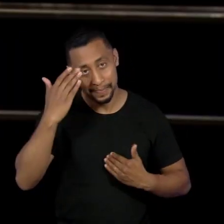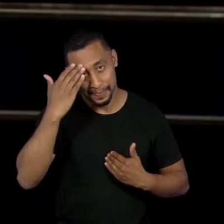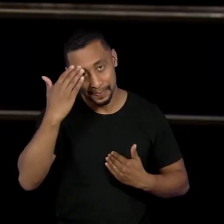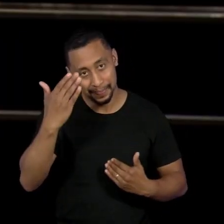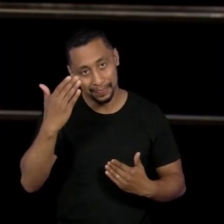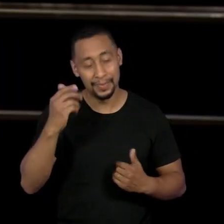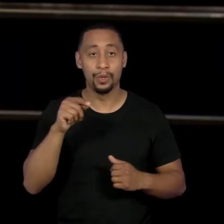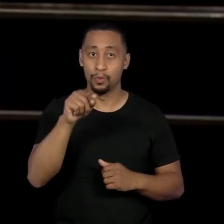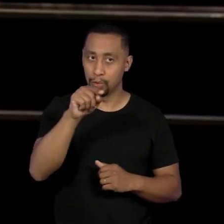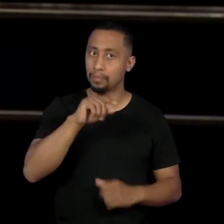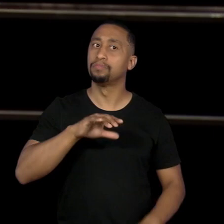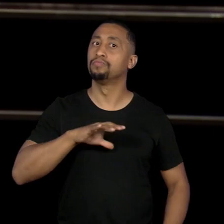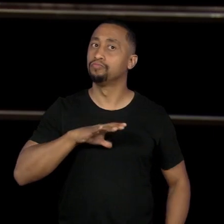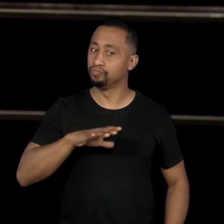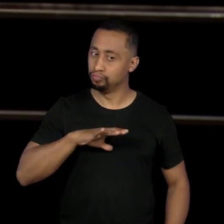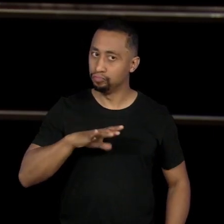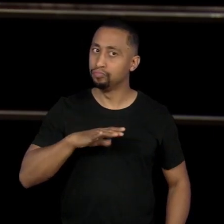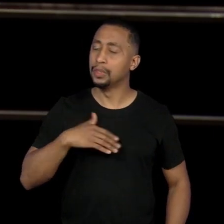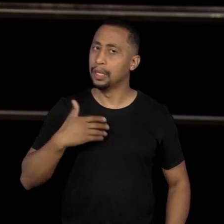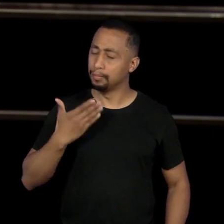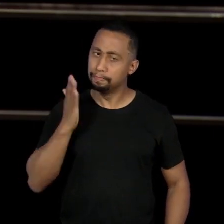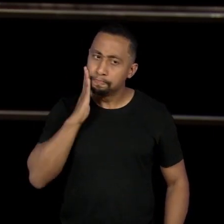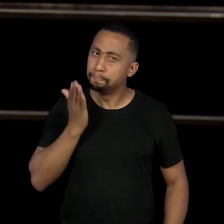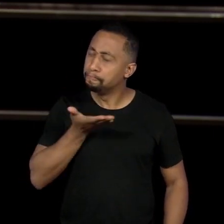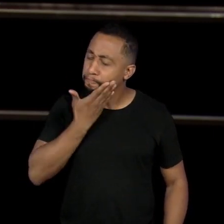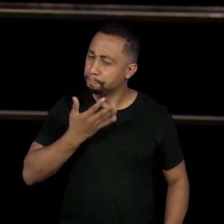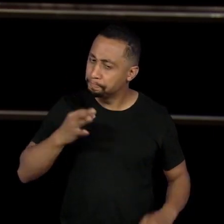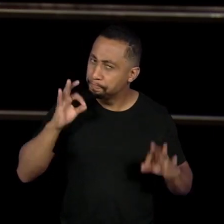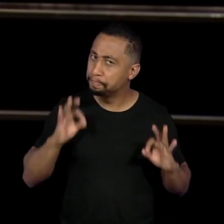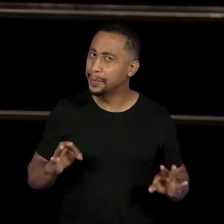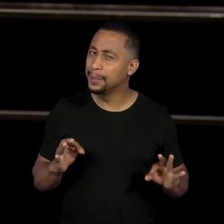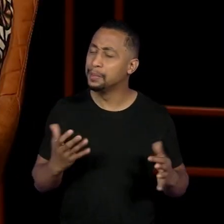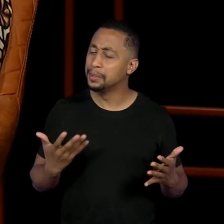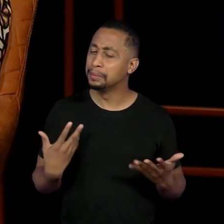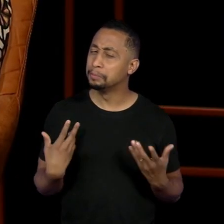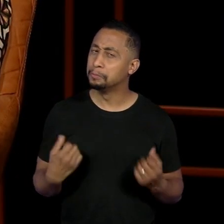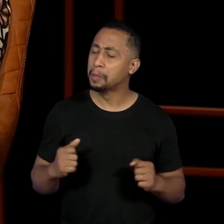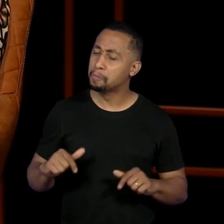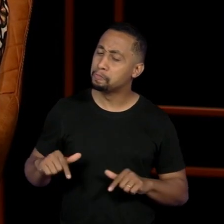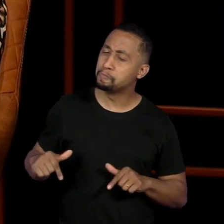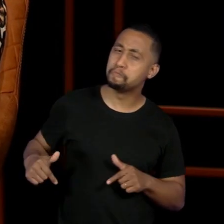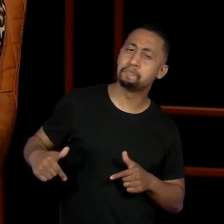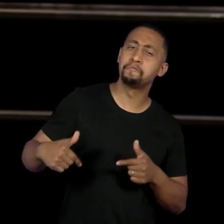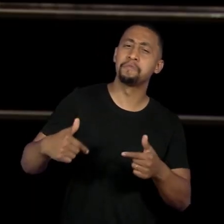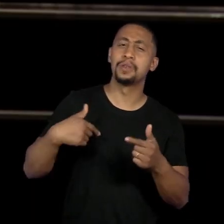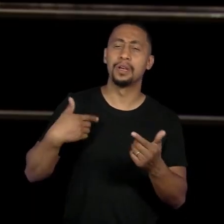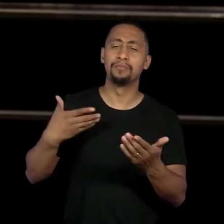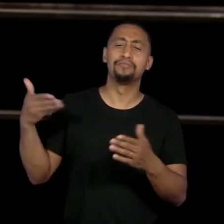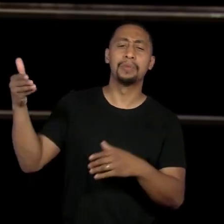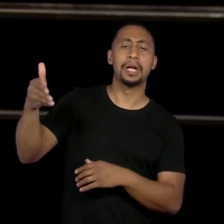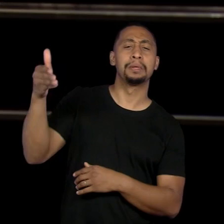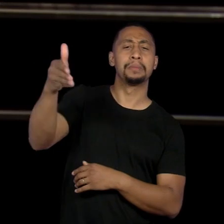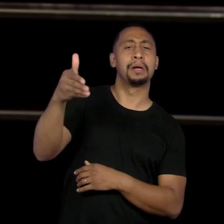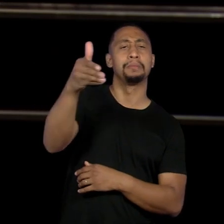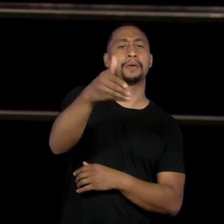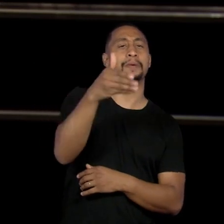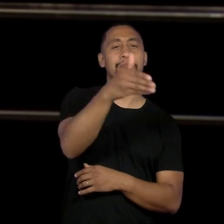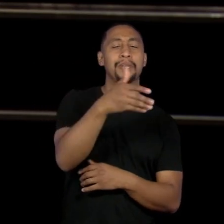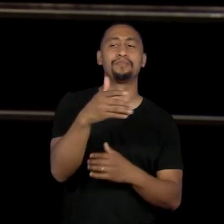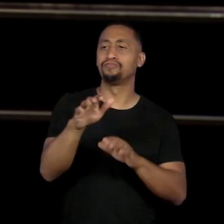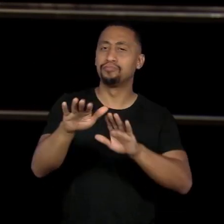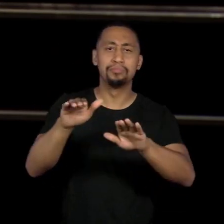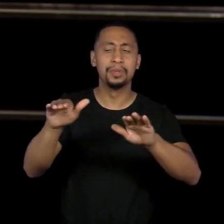bem que você foi ousada, cara de pau mesmo, e teve essa coragem de bater aí nas portas desses